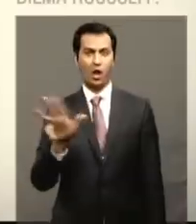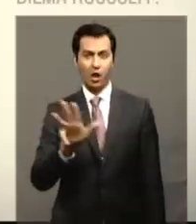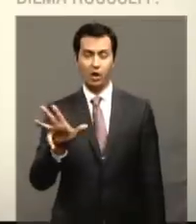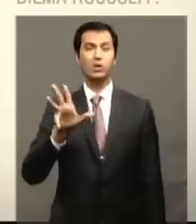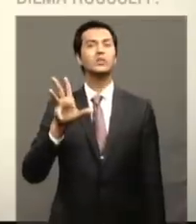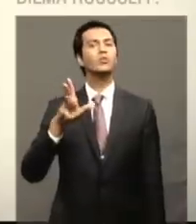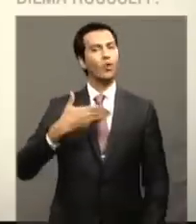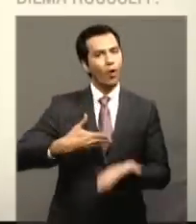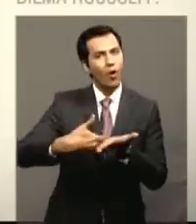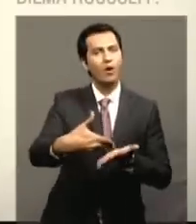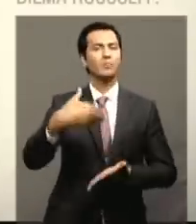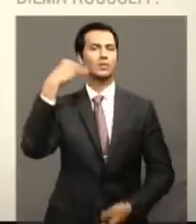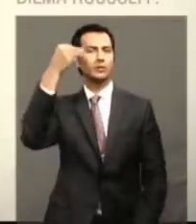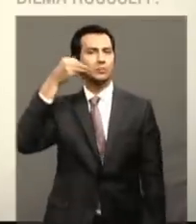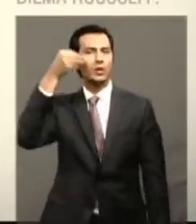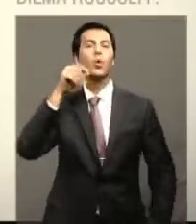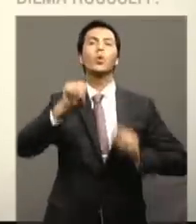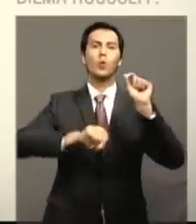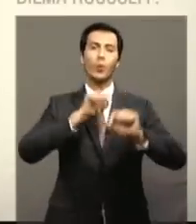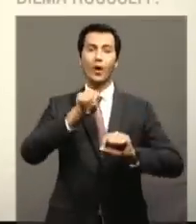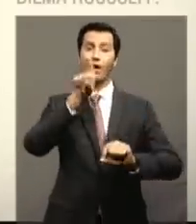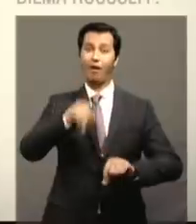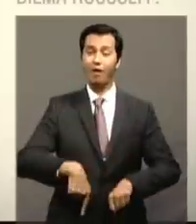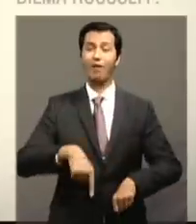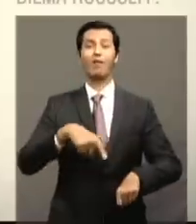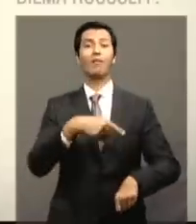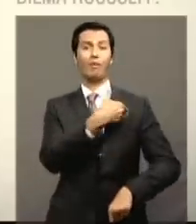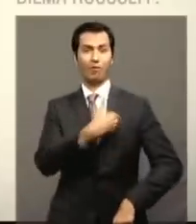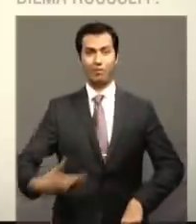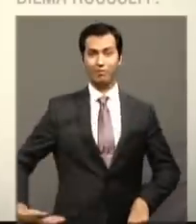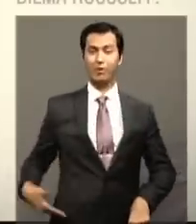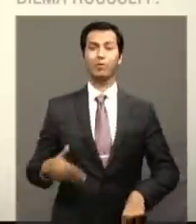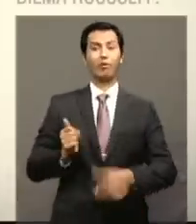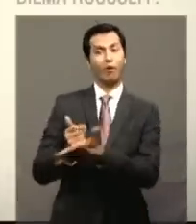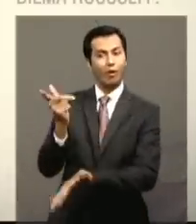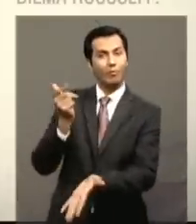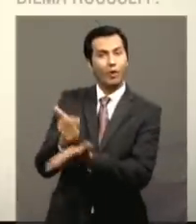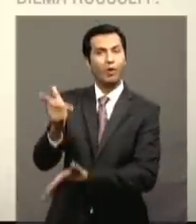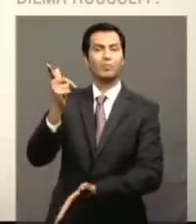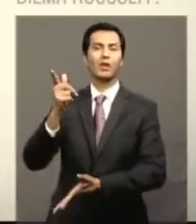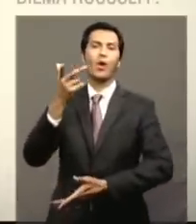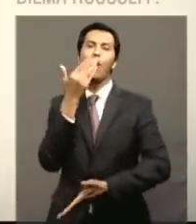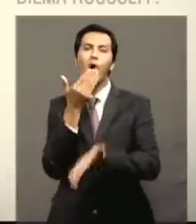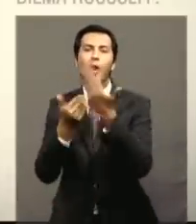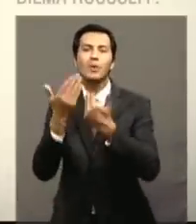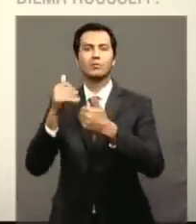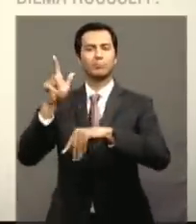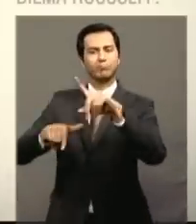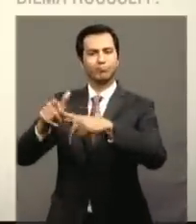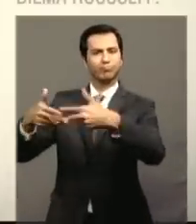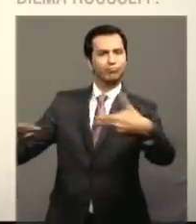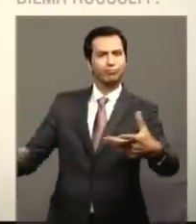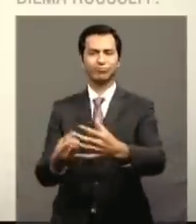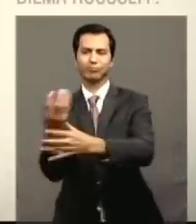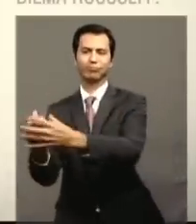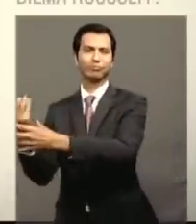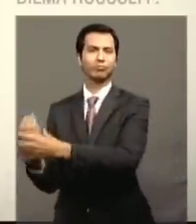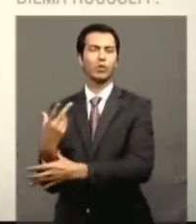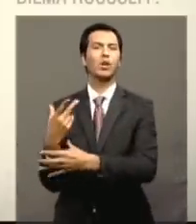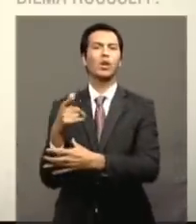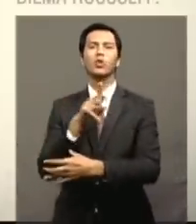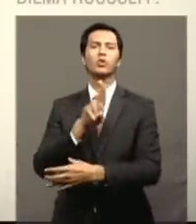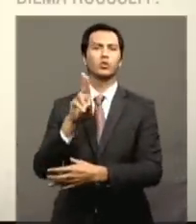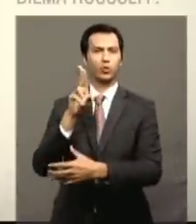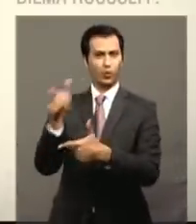2004 que é o programa de compra de alimentos da Agricultura Familiar aquele que a gente chama de paa